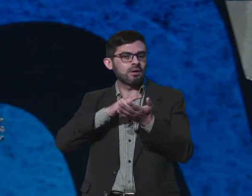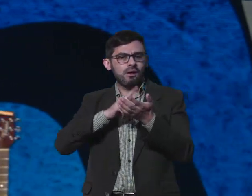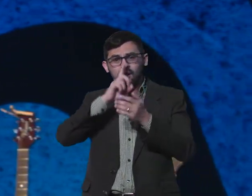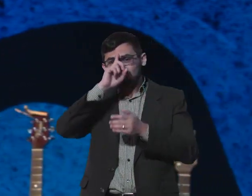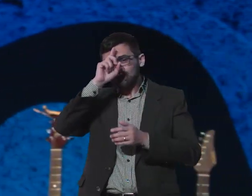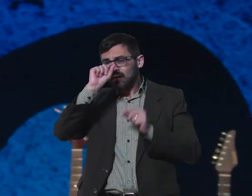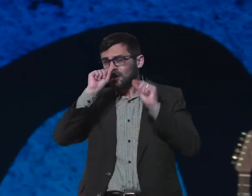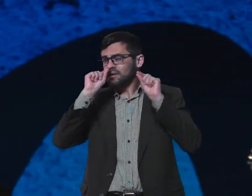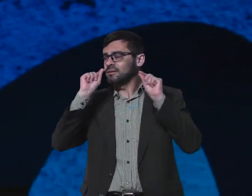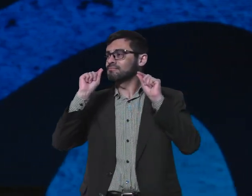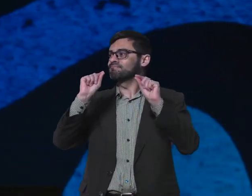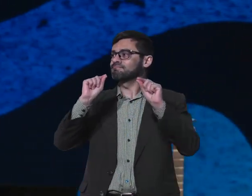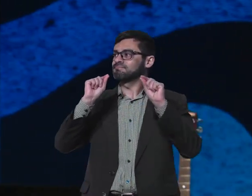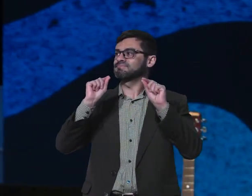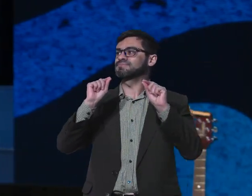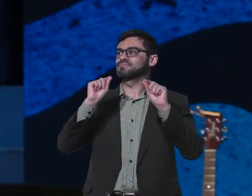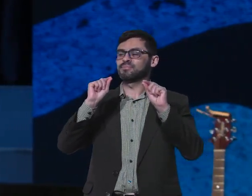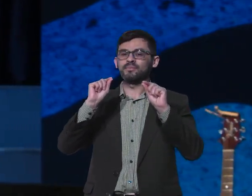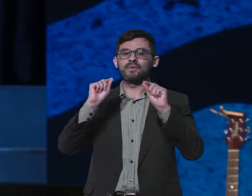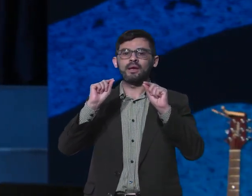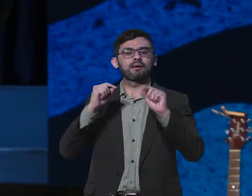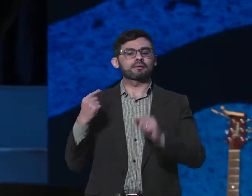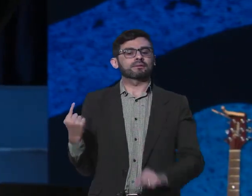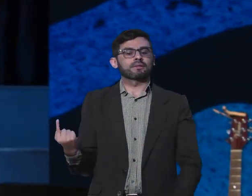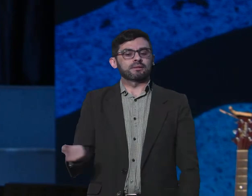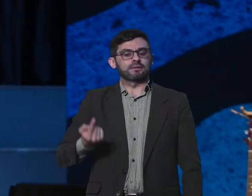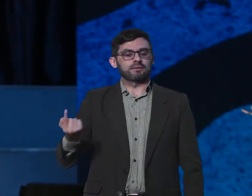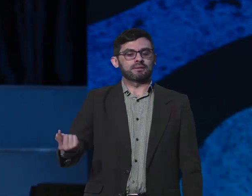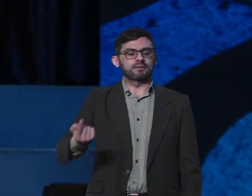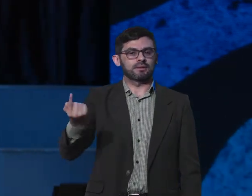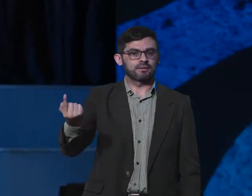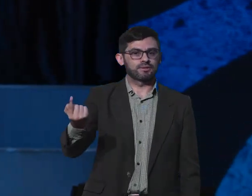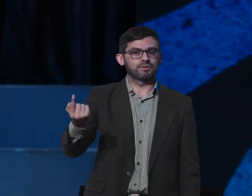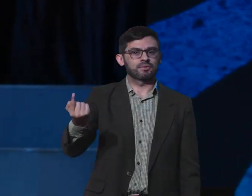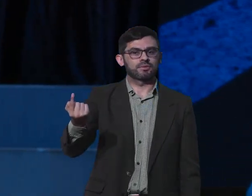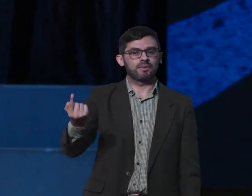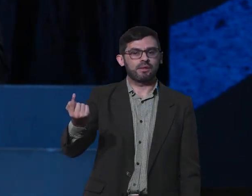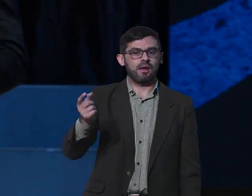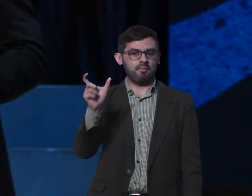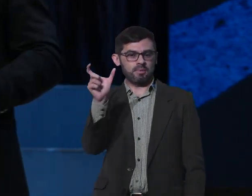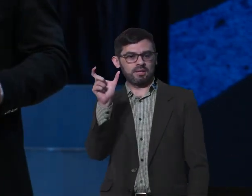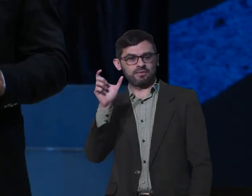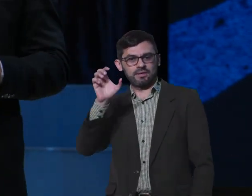ideia é a ideia de eternidade. Eon é a palavra.